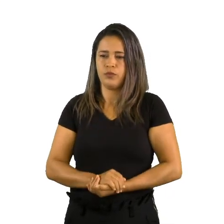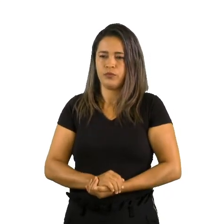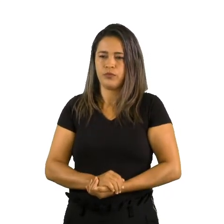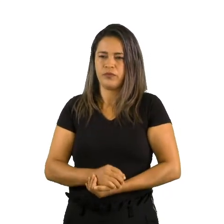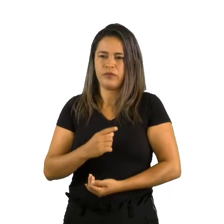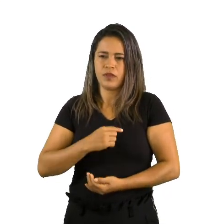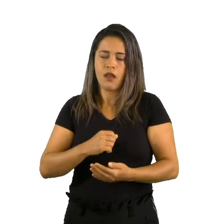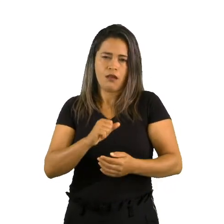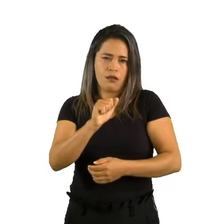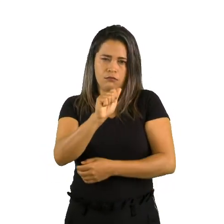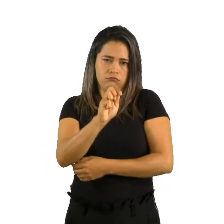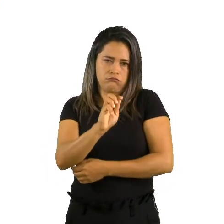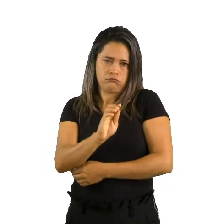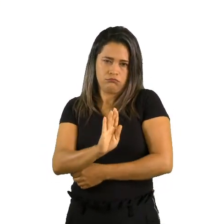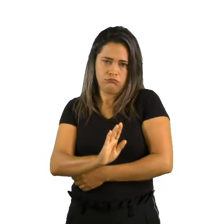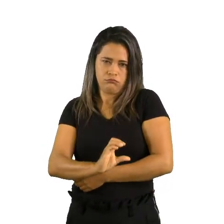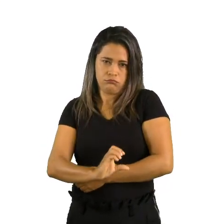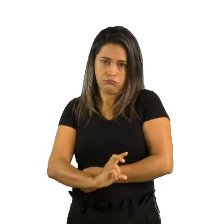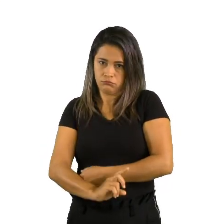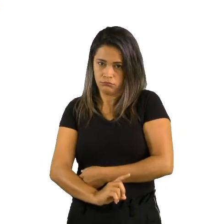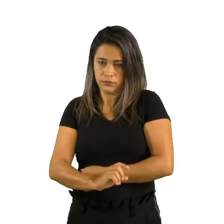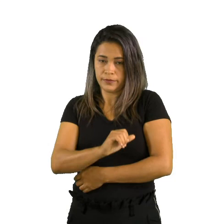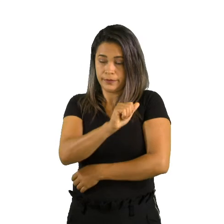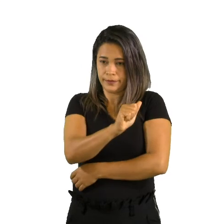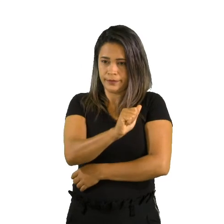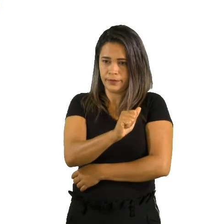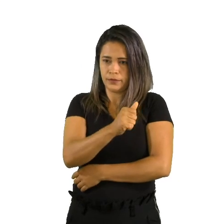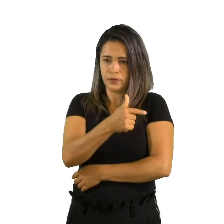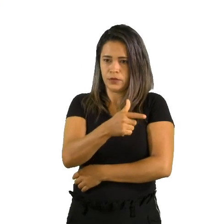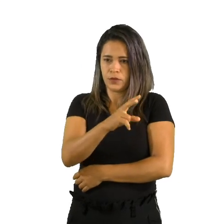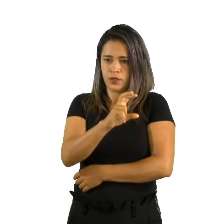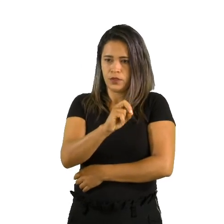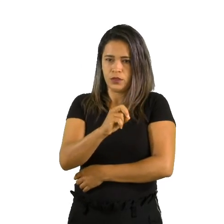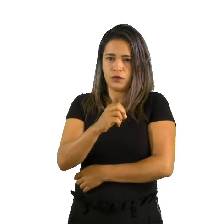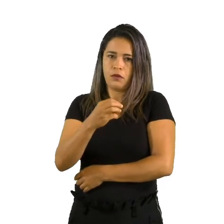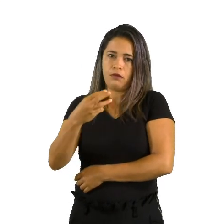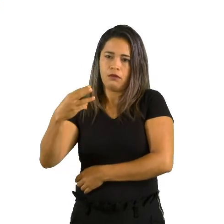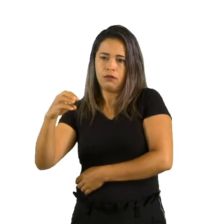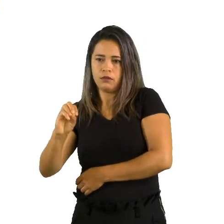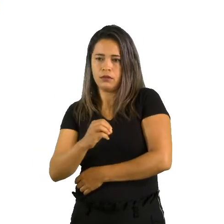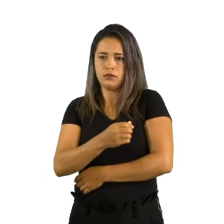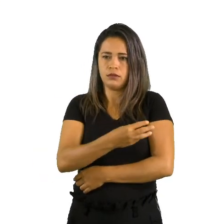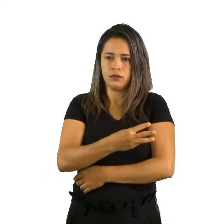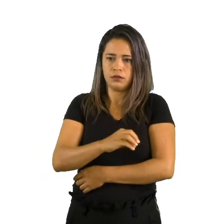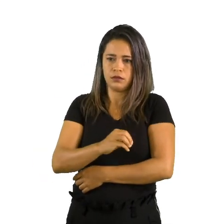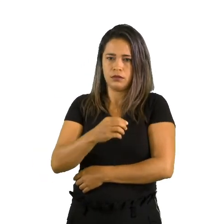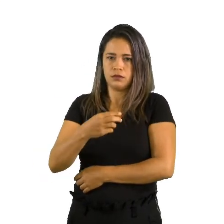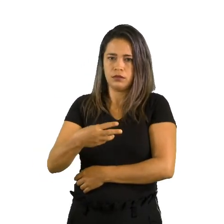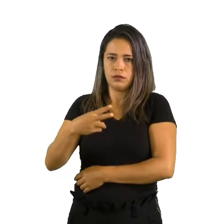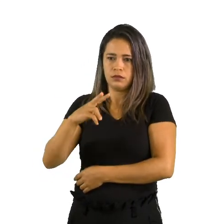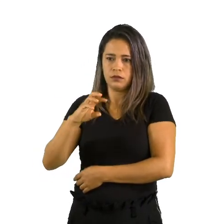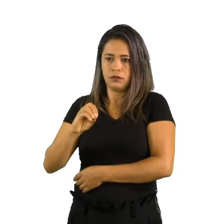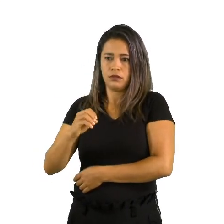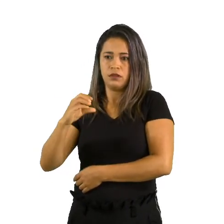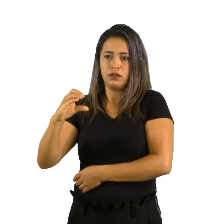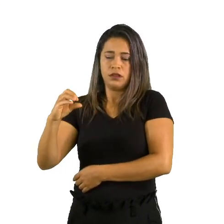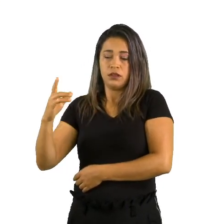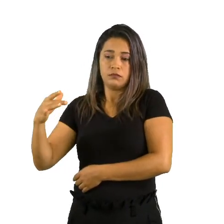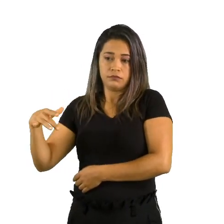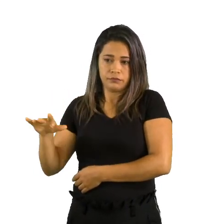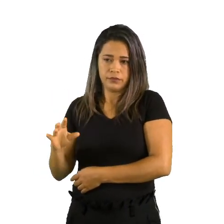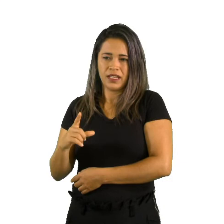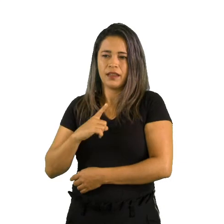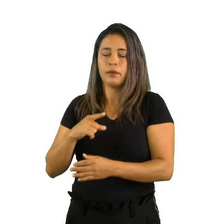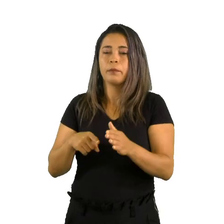várias alternativas. A, 250 a 300, de 300 a 350, letra C, 350. Ele está perguntando